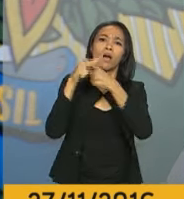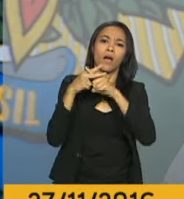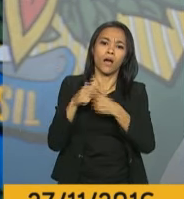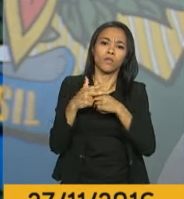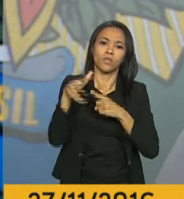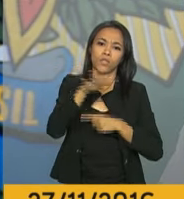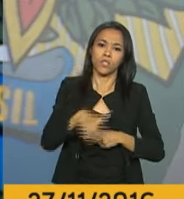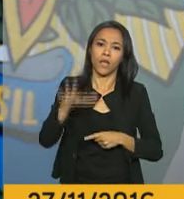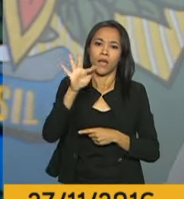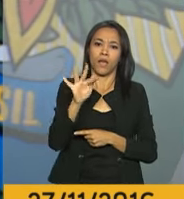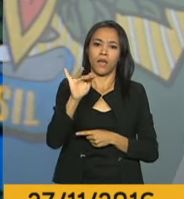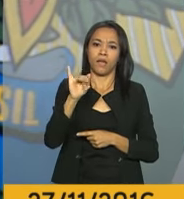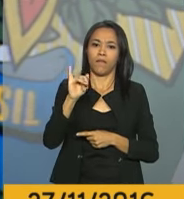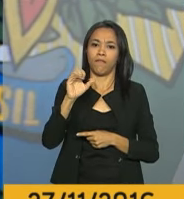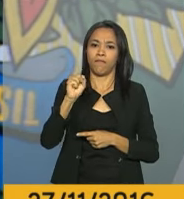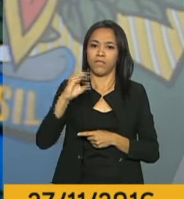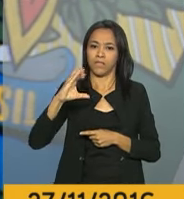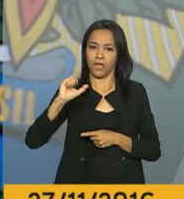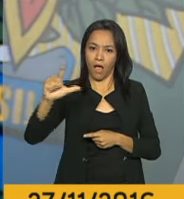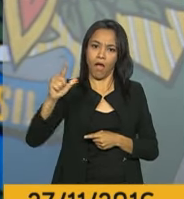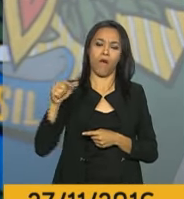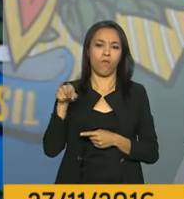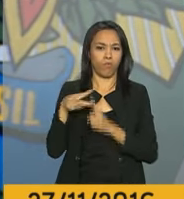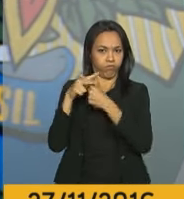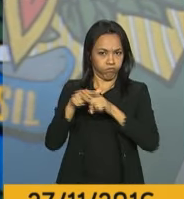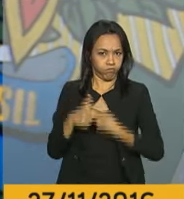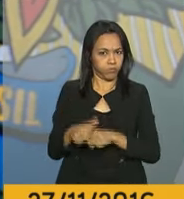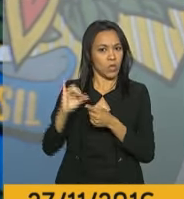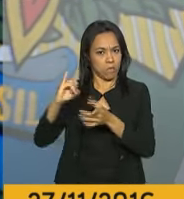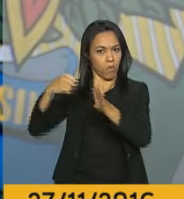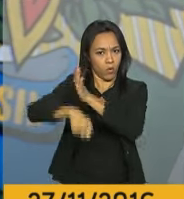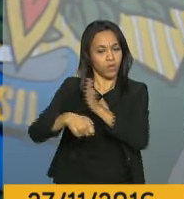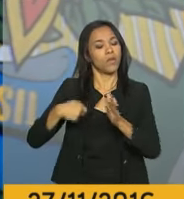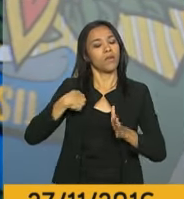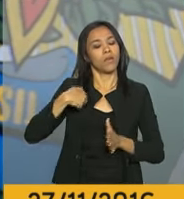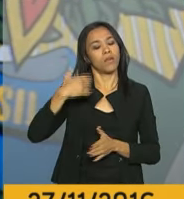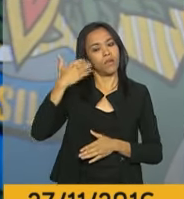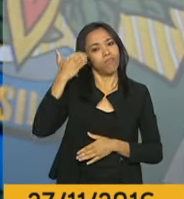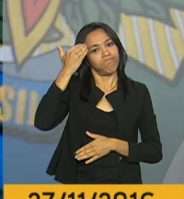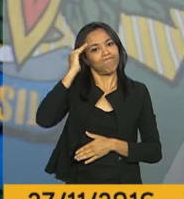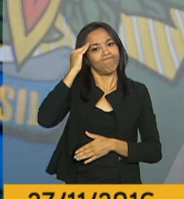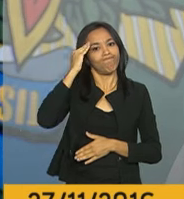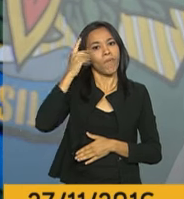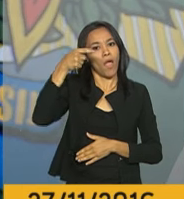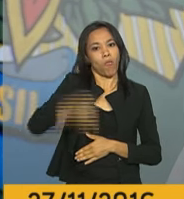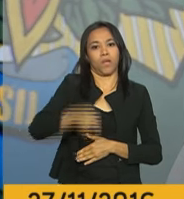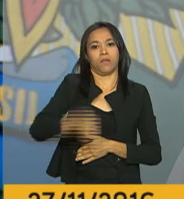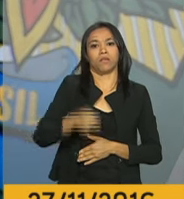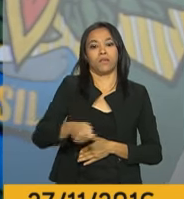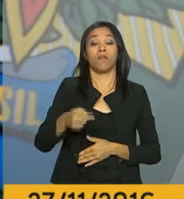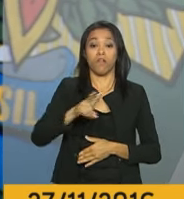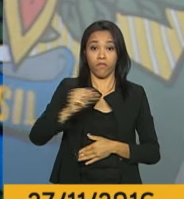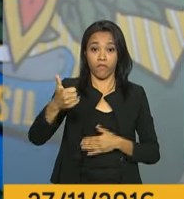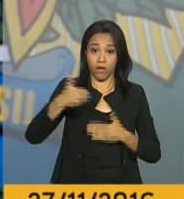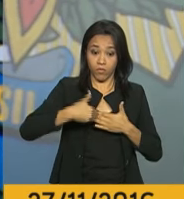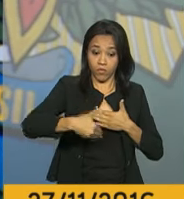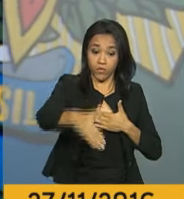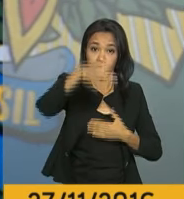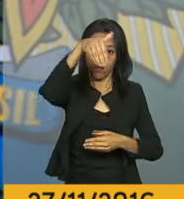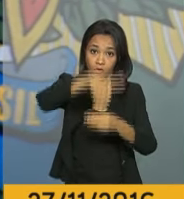fiscal, que eu considero que é obrigação, que é dever, e vamos votar